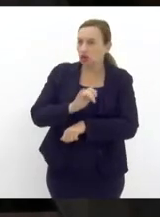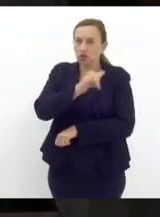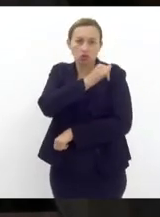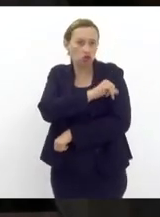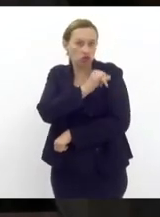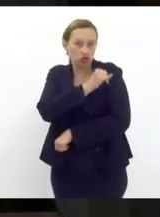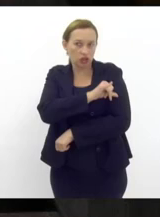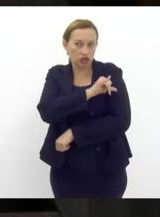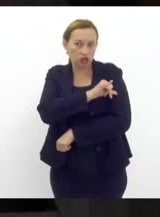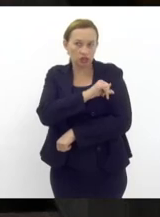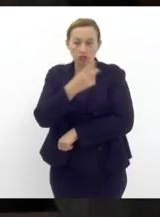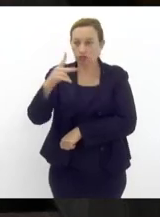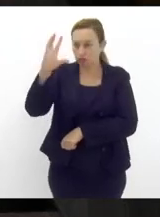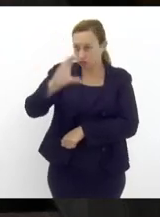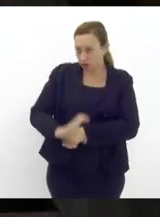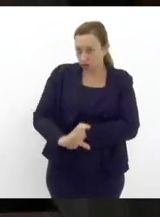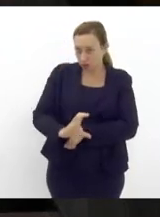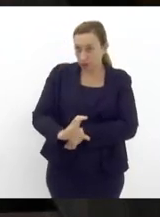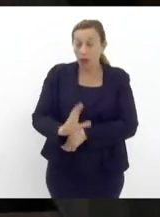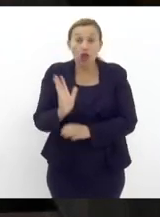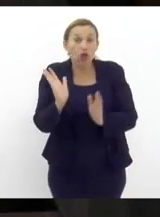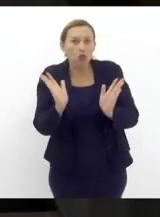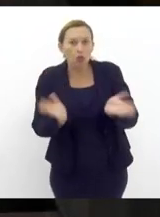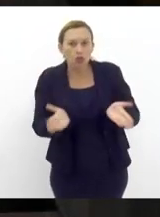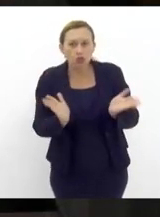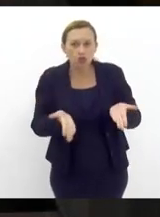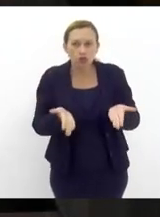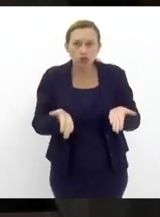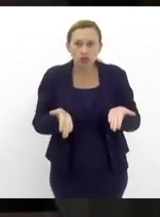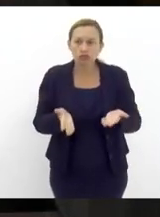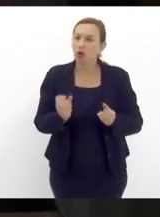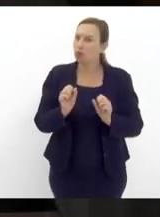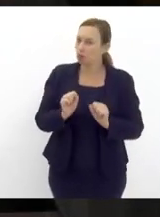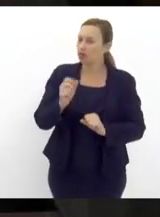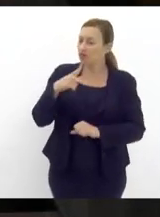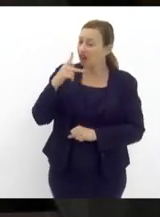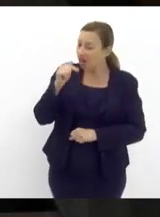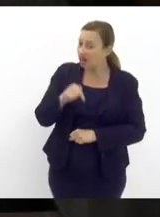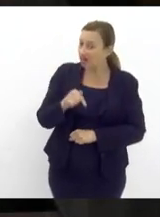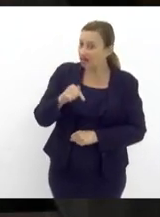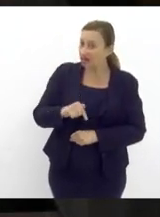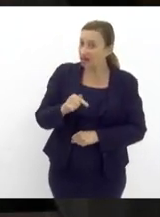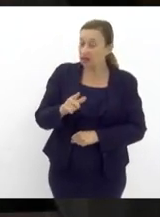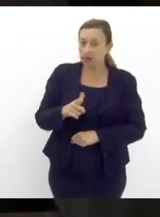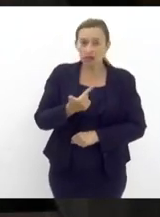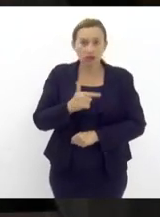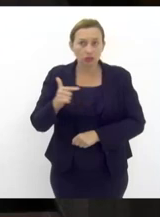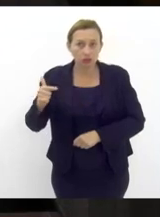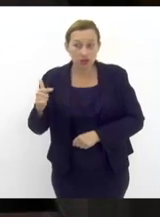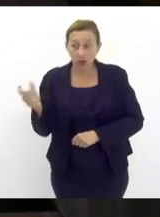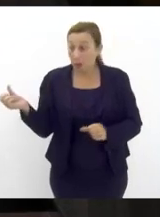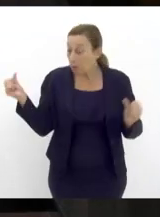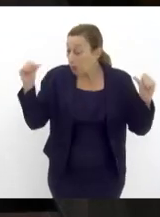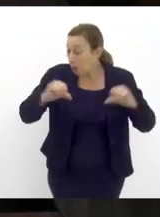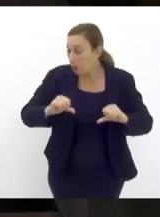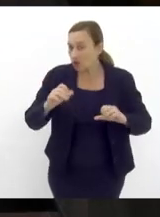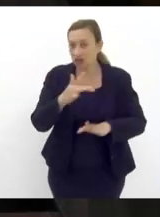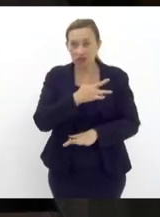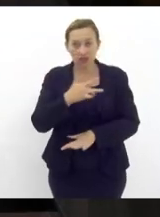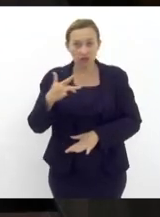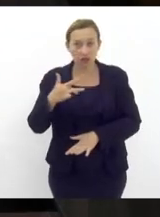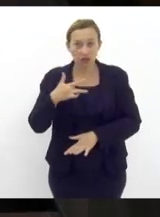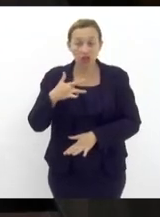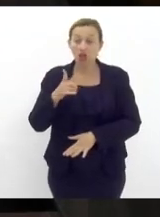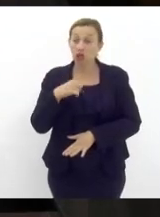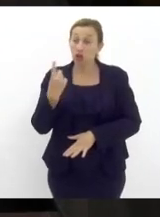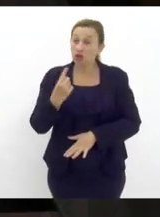para o seu cidadãos e hoje eu posso afirmar aqui que se nós não temos a pior saúde nós